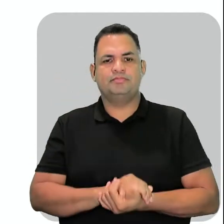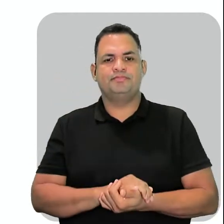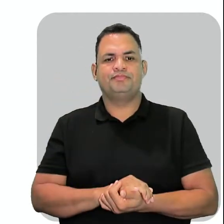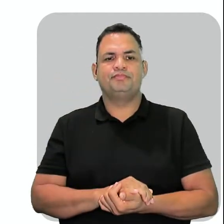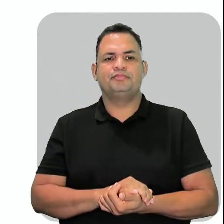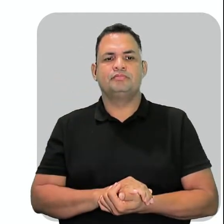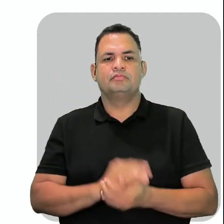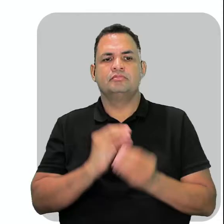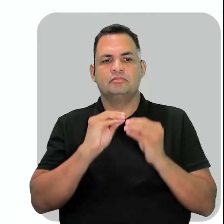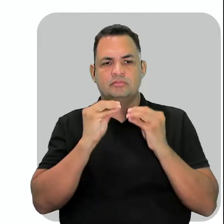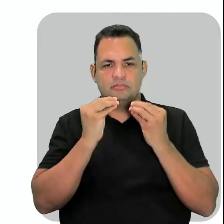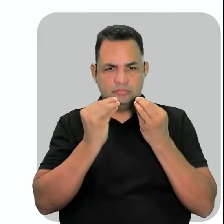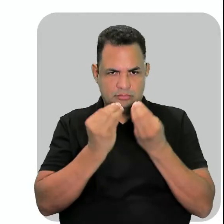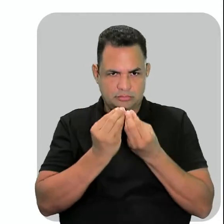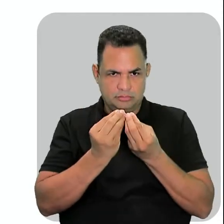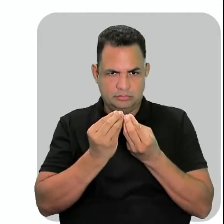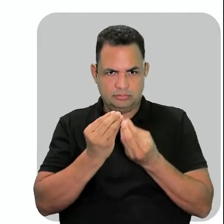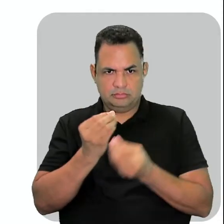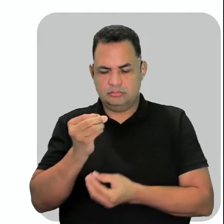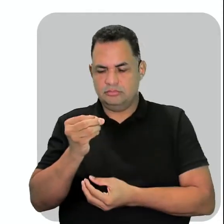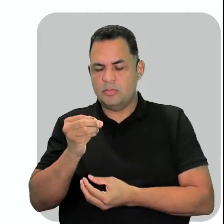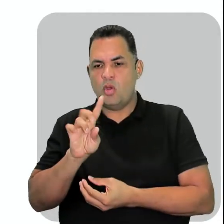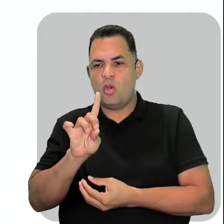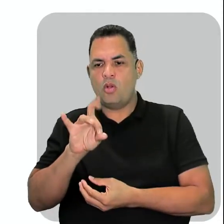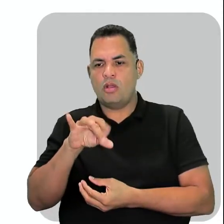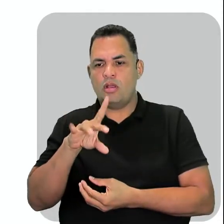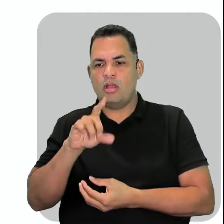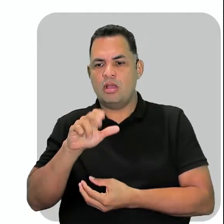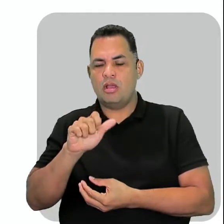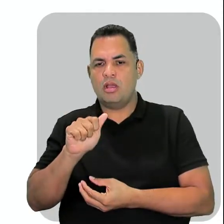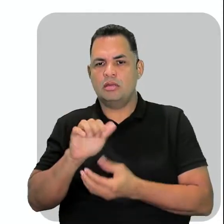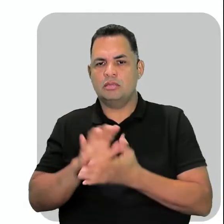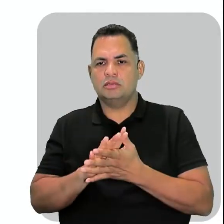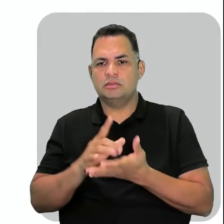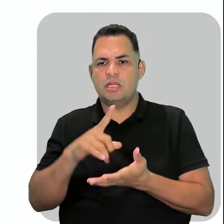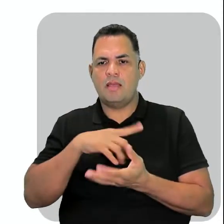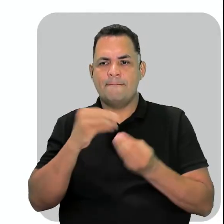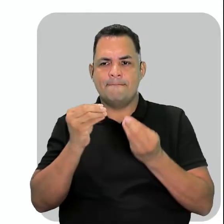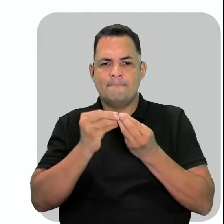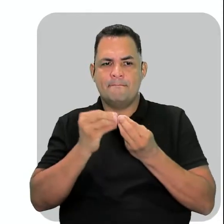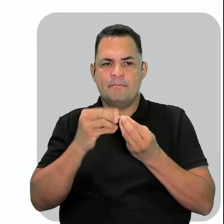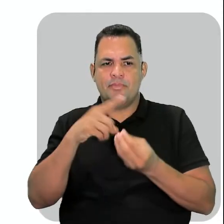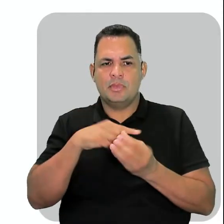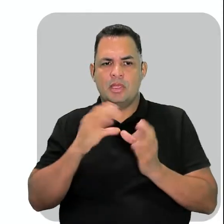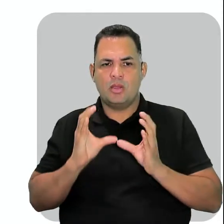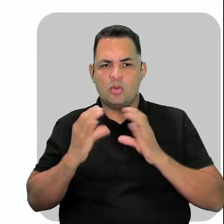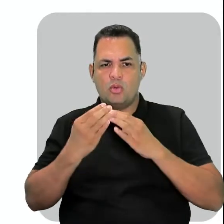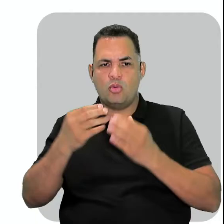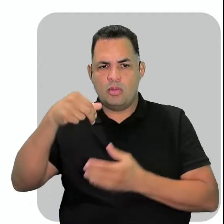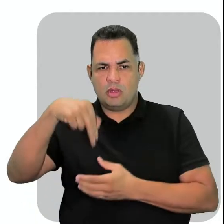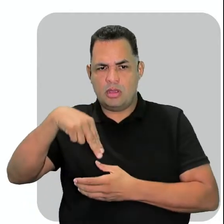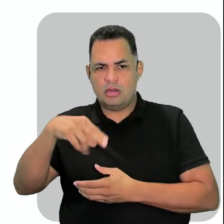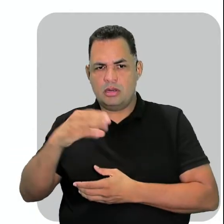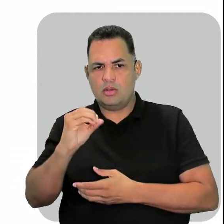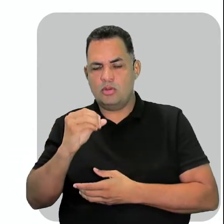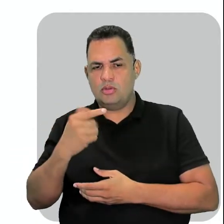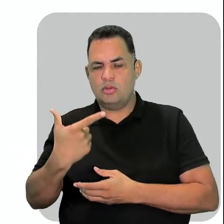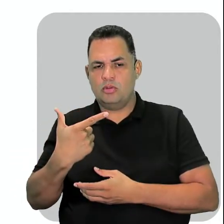são substâncias orgânicas formadas por moléculas que contêm o grupo